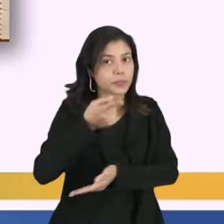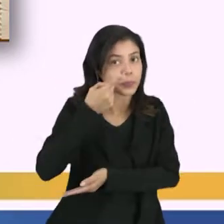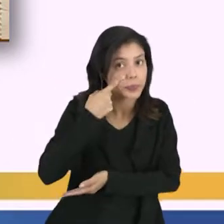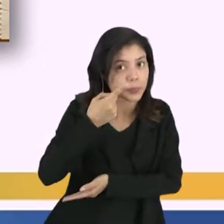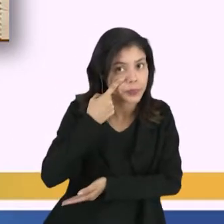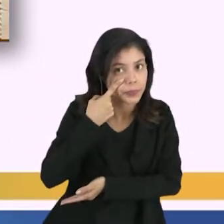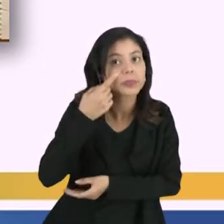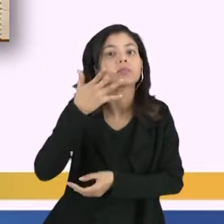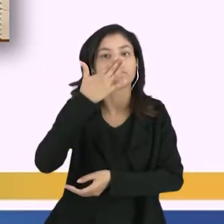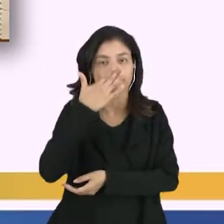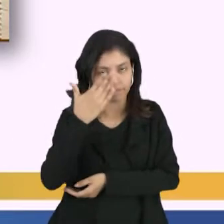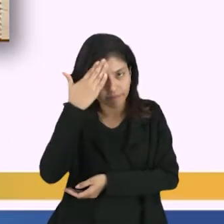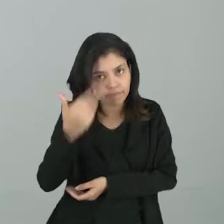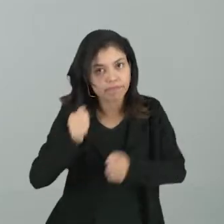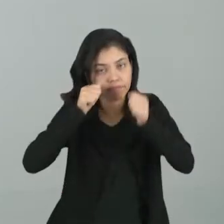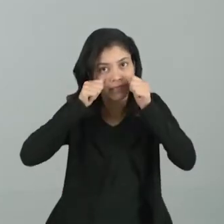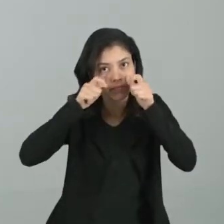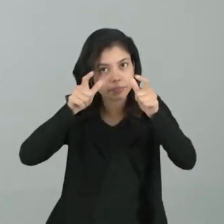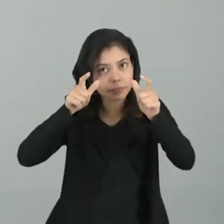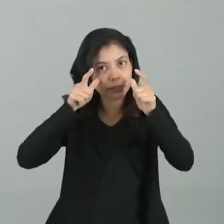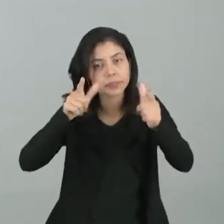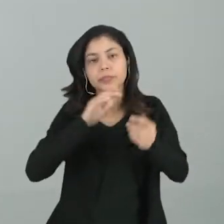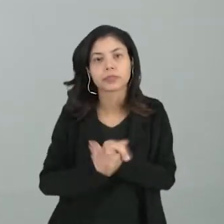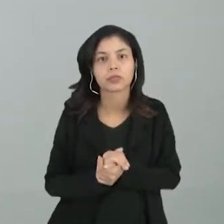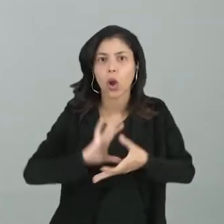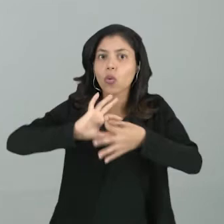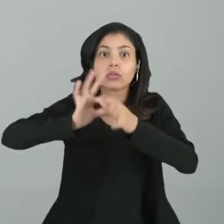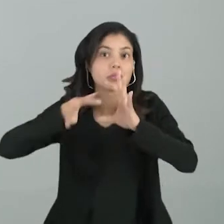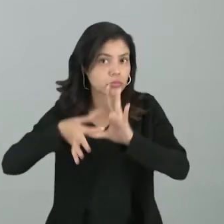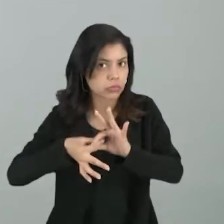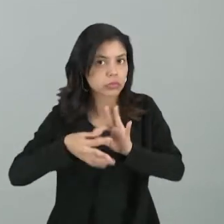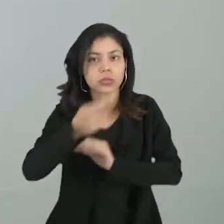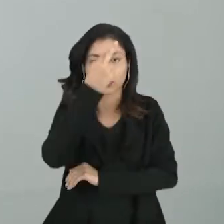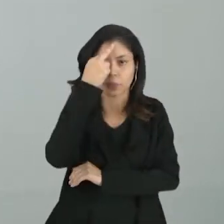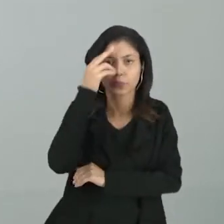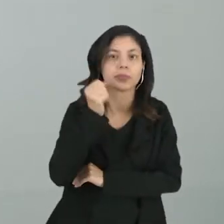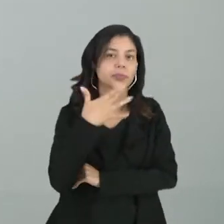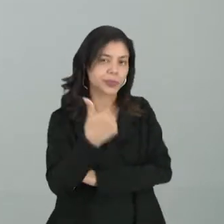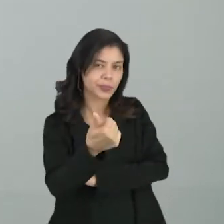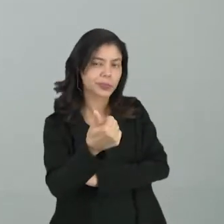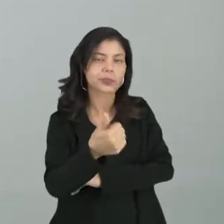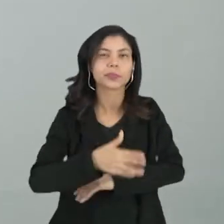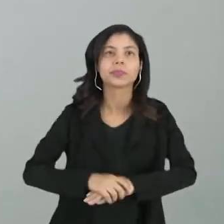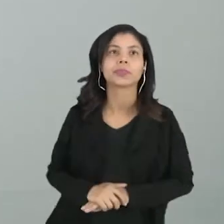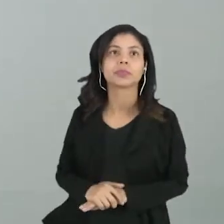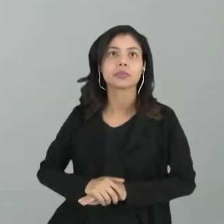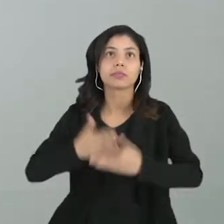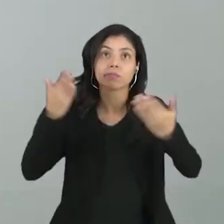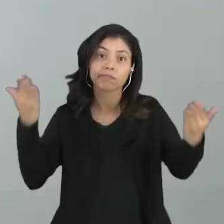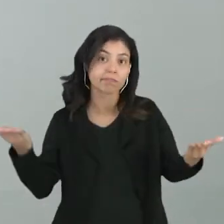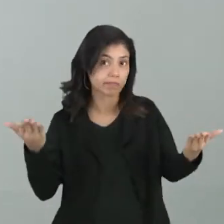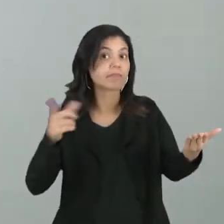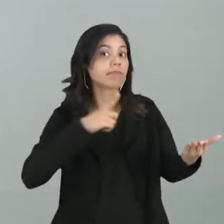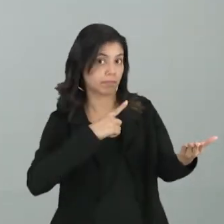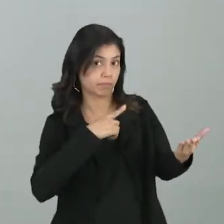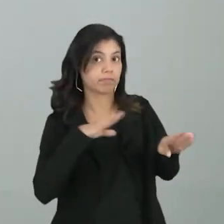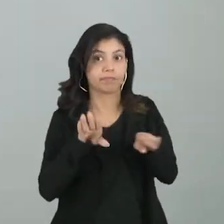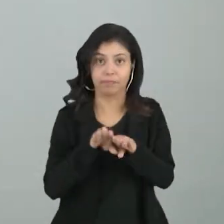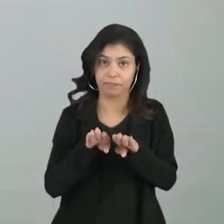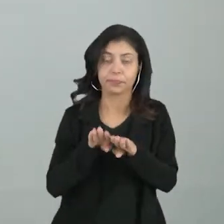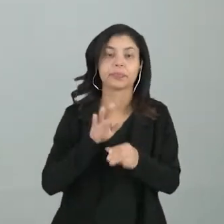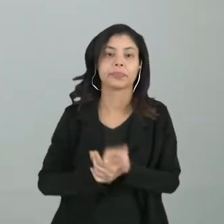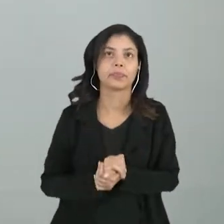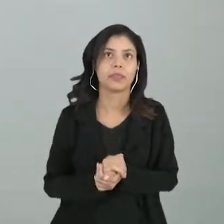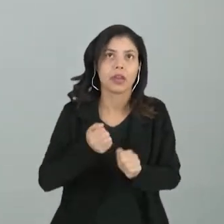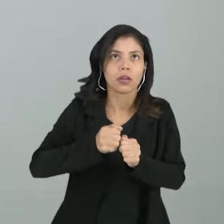aí a gente prestar atenção nessa contextualização histórica, tá bom, pessoal? E aí, então, nós temos, né,